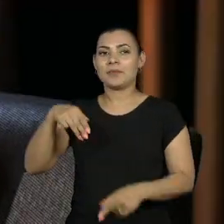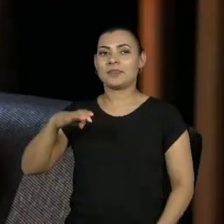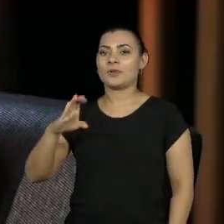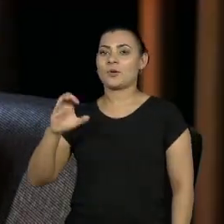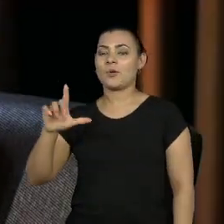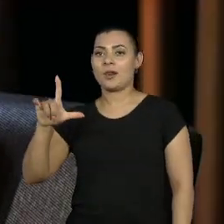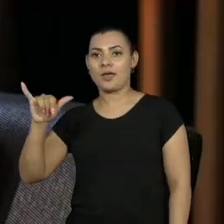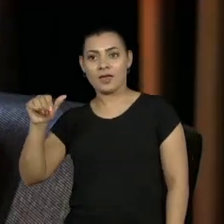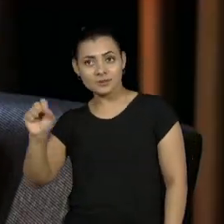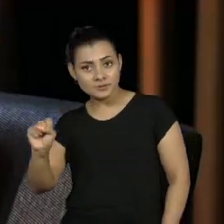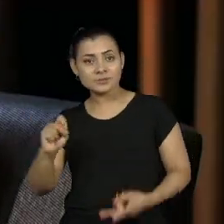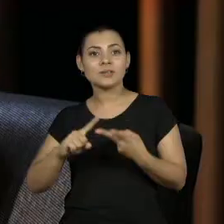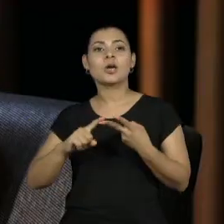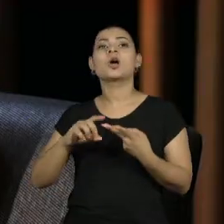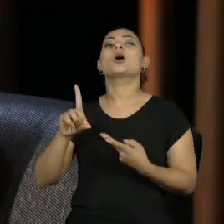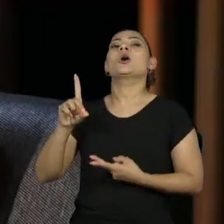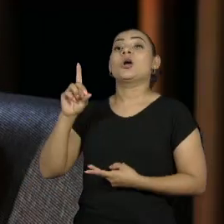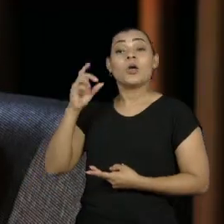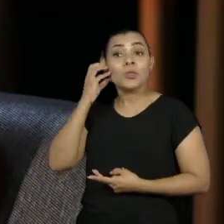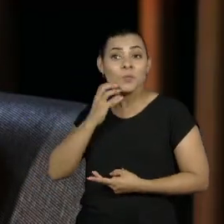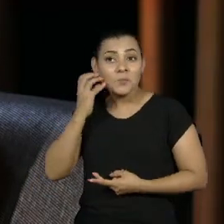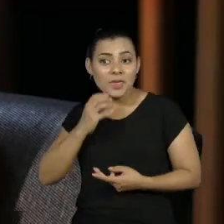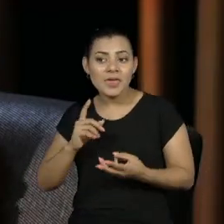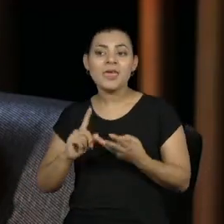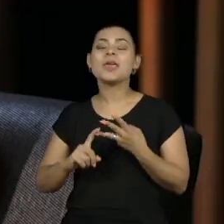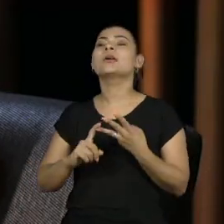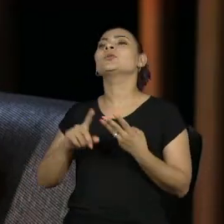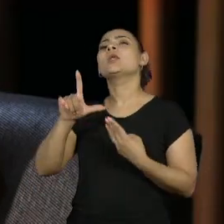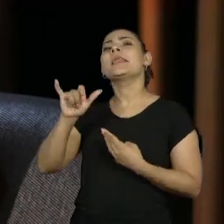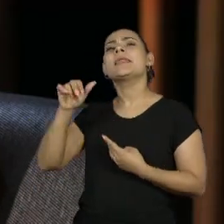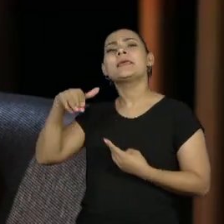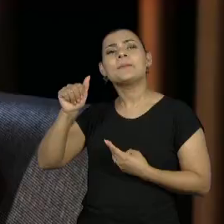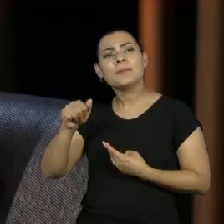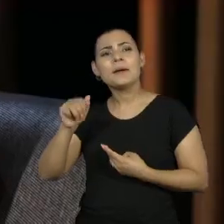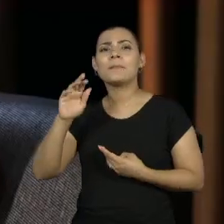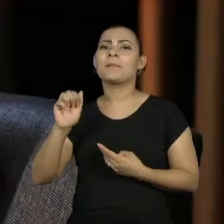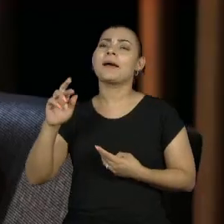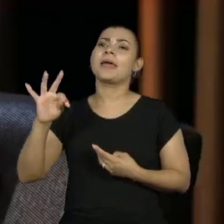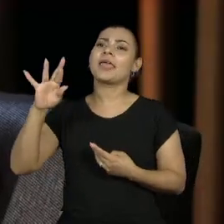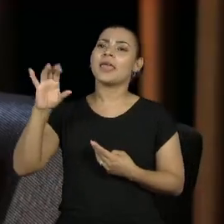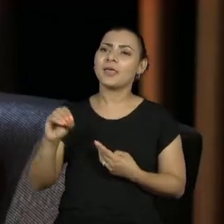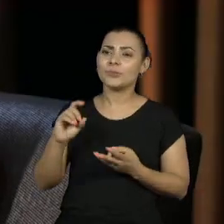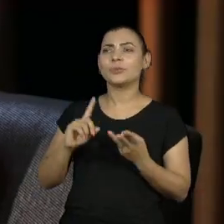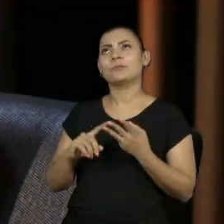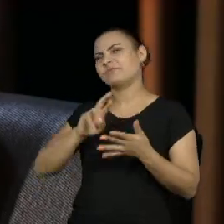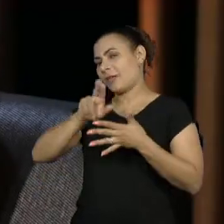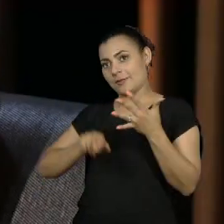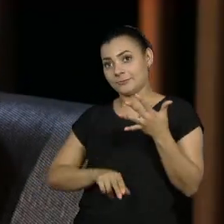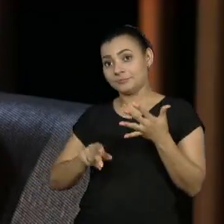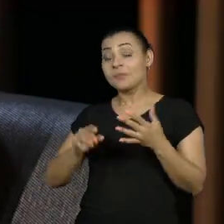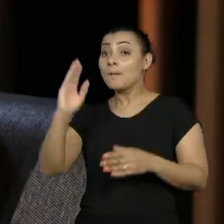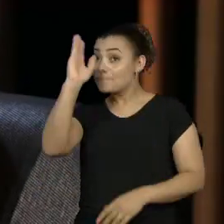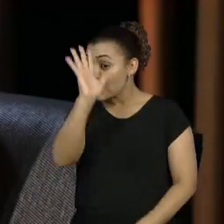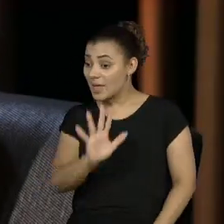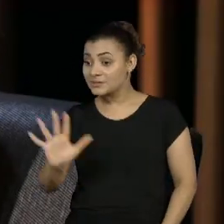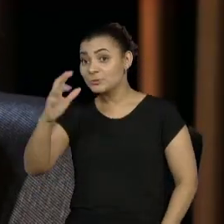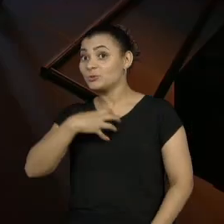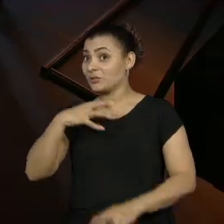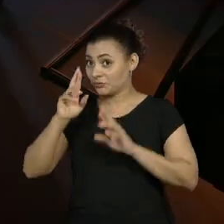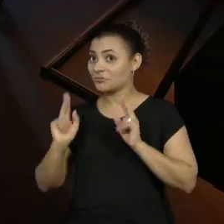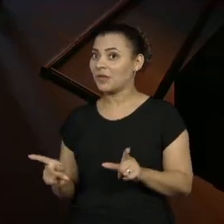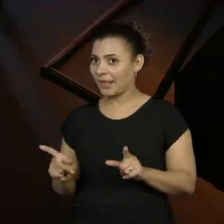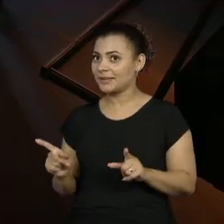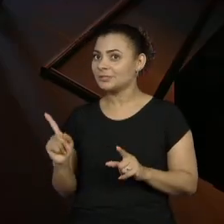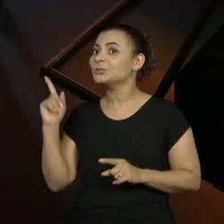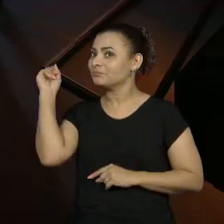escrever a biografia de Dom Pedro a biografia de Lima Barreto não é e o Brasil é uma biografia é diferente muito